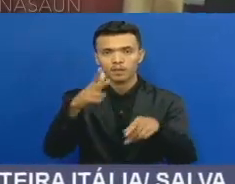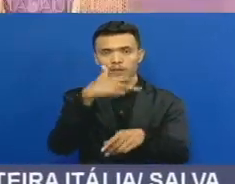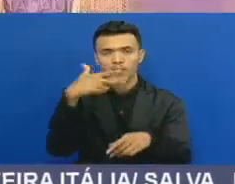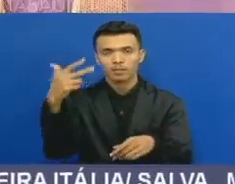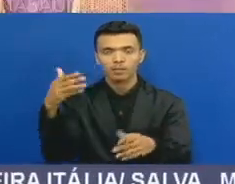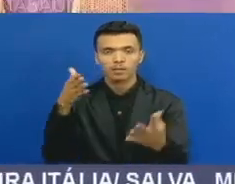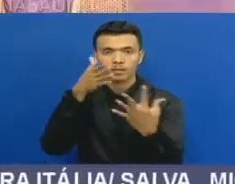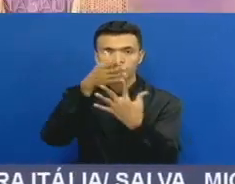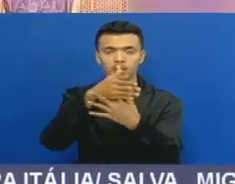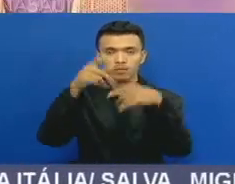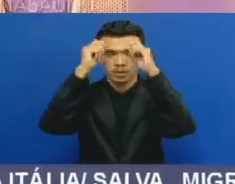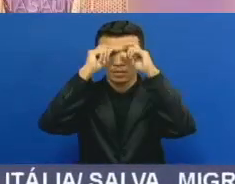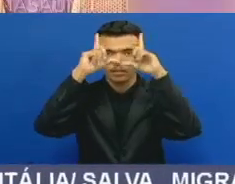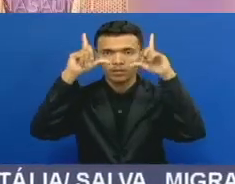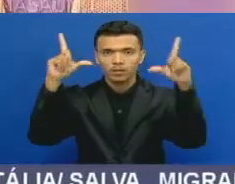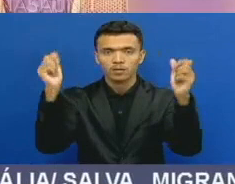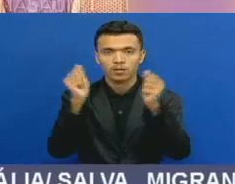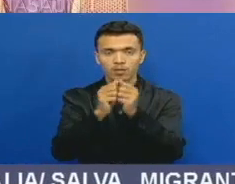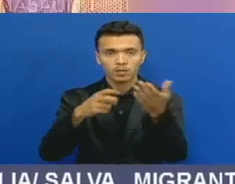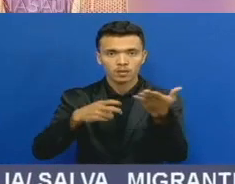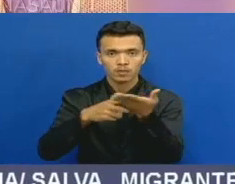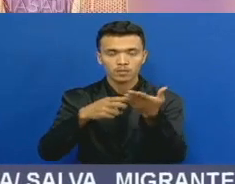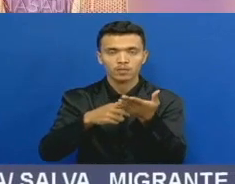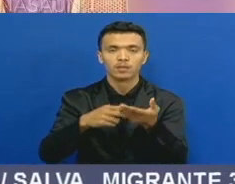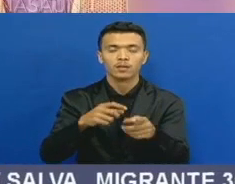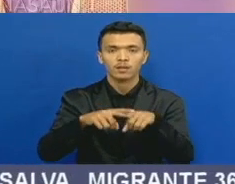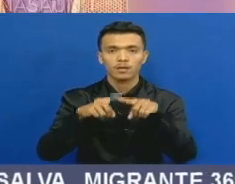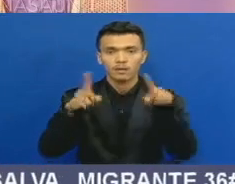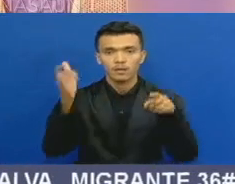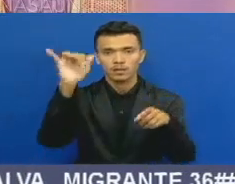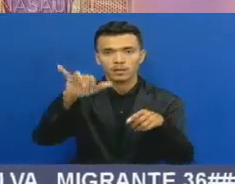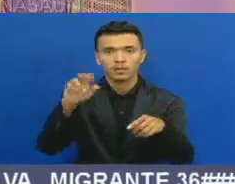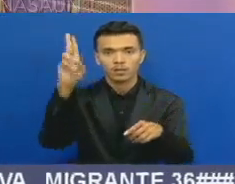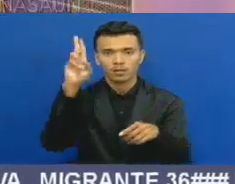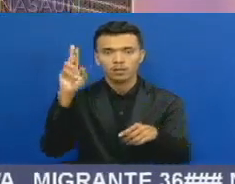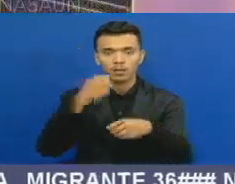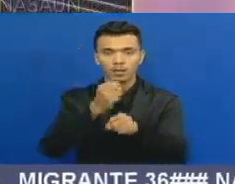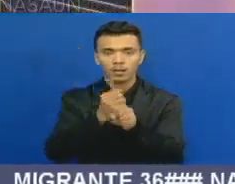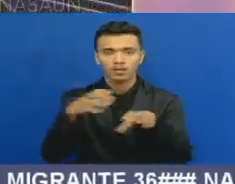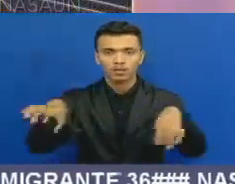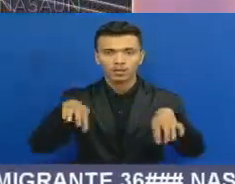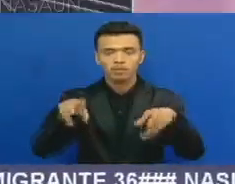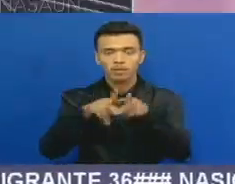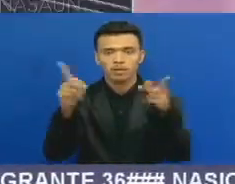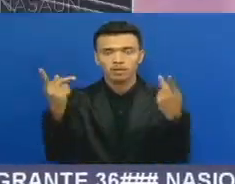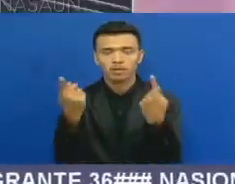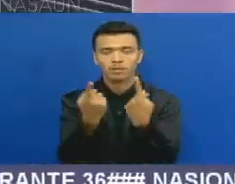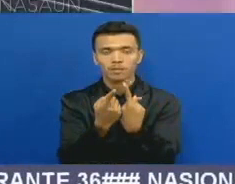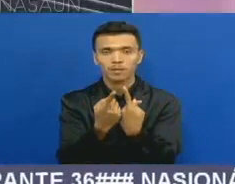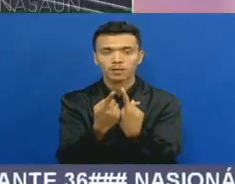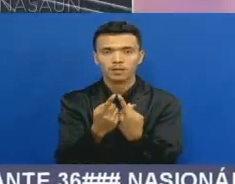Hirakne Tama e Território Nacional, rovisto turista, mas Bessira aproveita o serviço e a companhia Uesita Cária